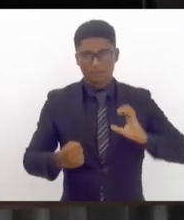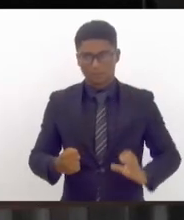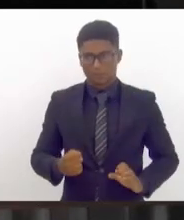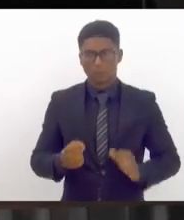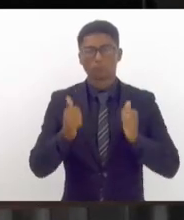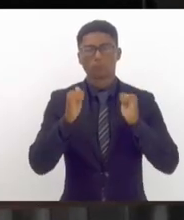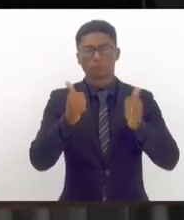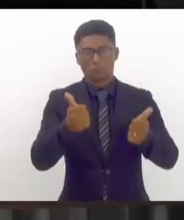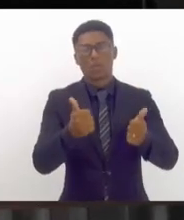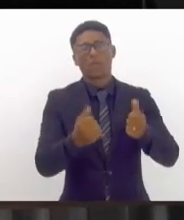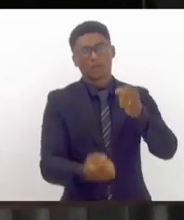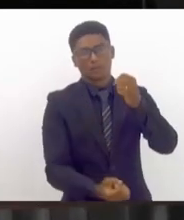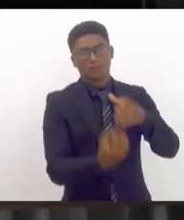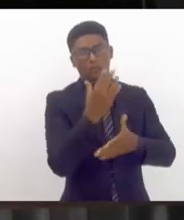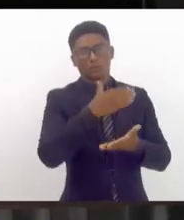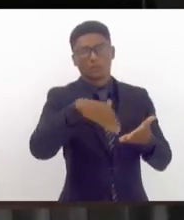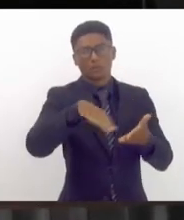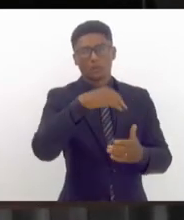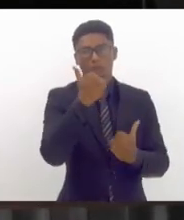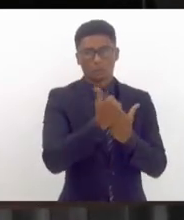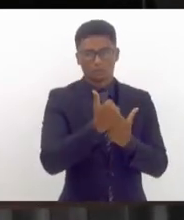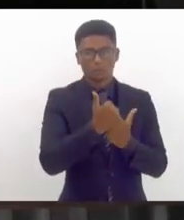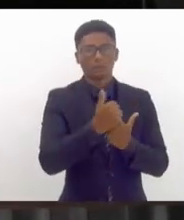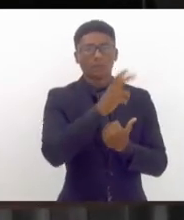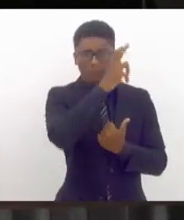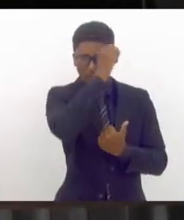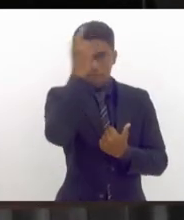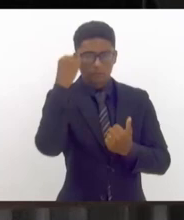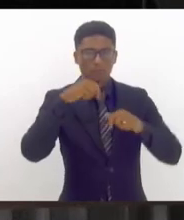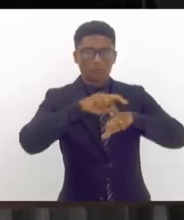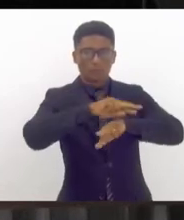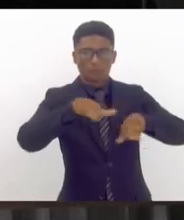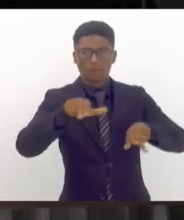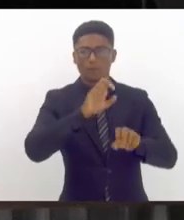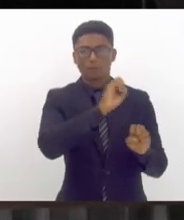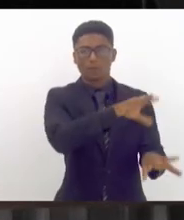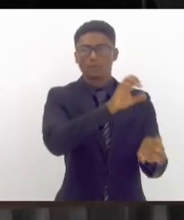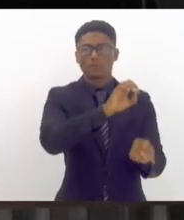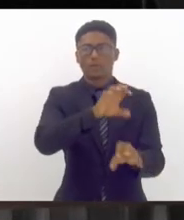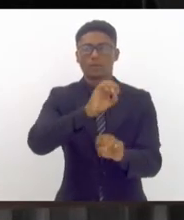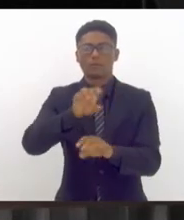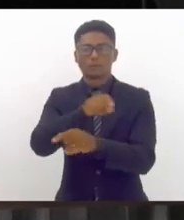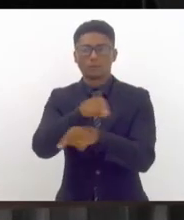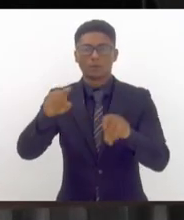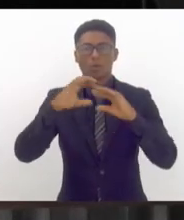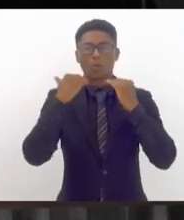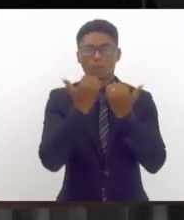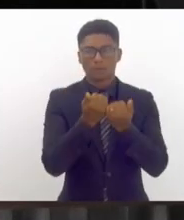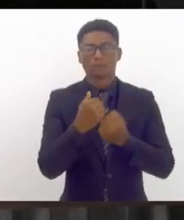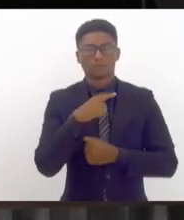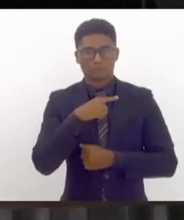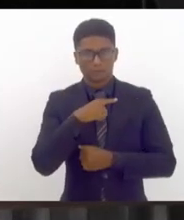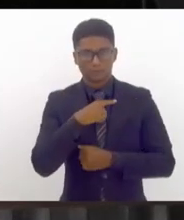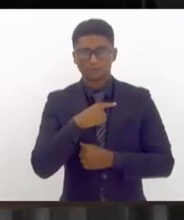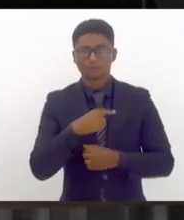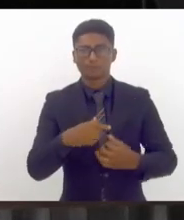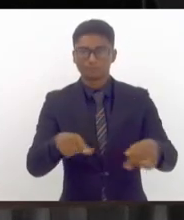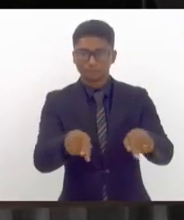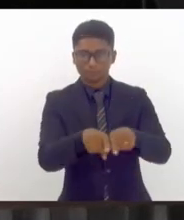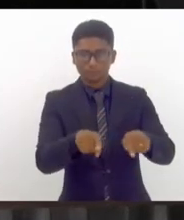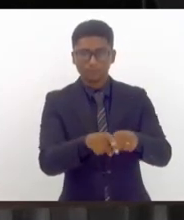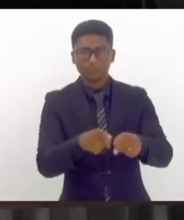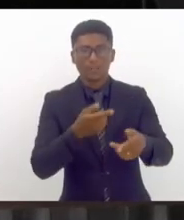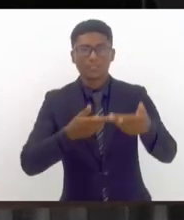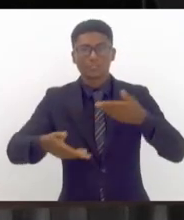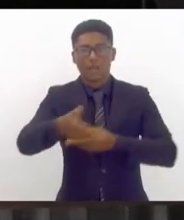secretarias municipais. Várias prefeituras trabalham com educação em defesa civil nas comunidades. Várias defesas civis têm um bom